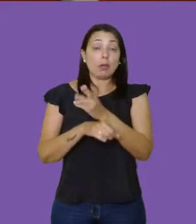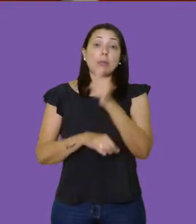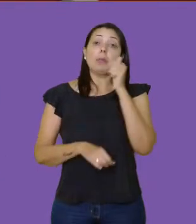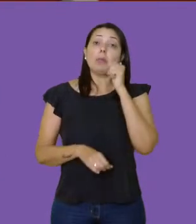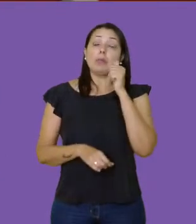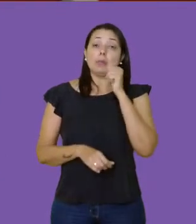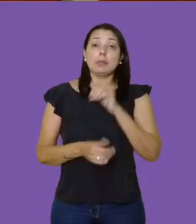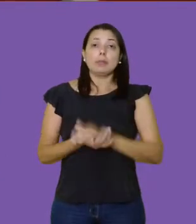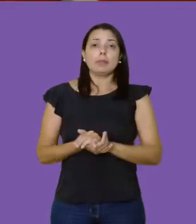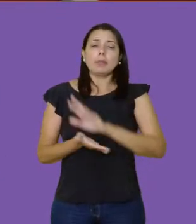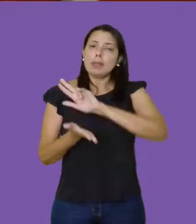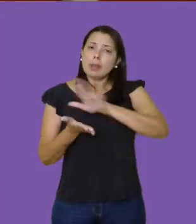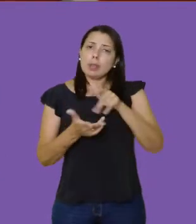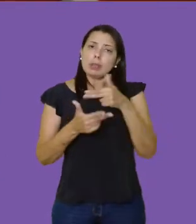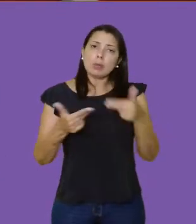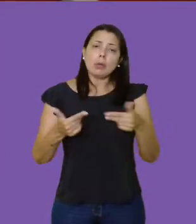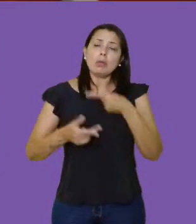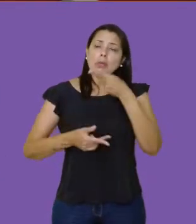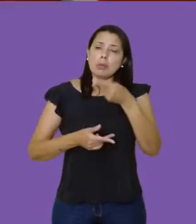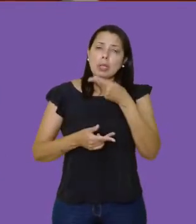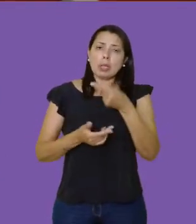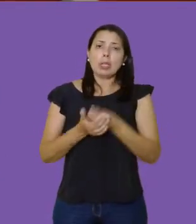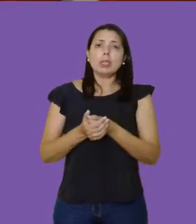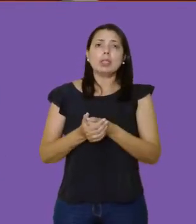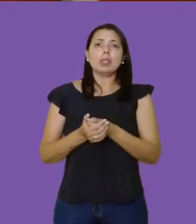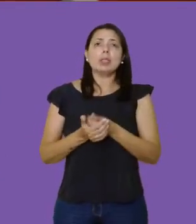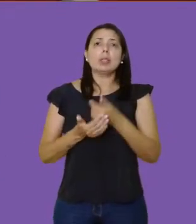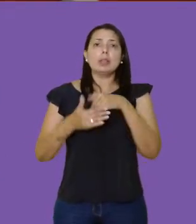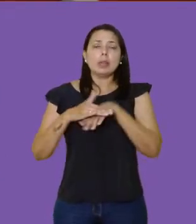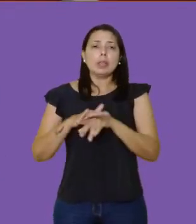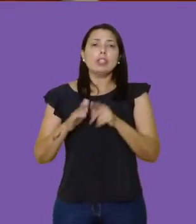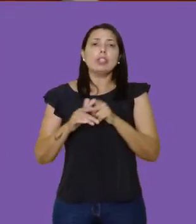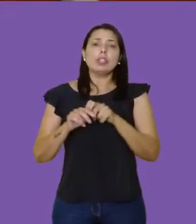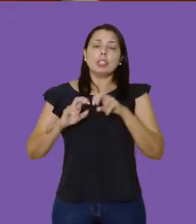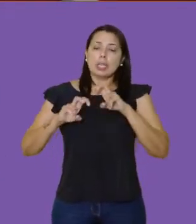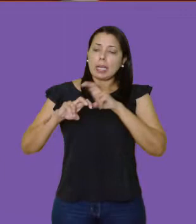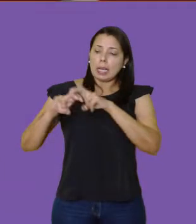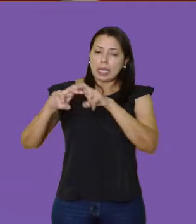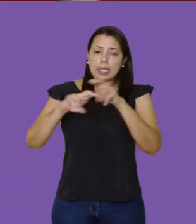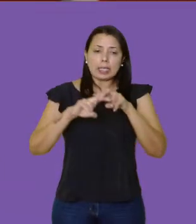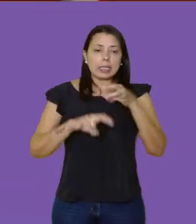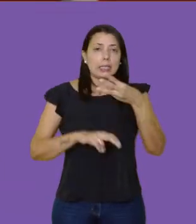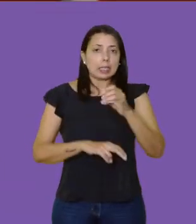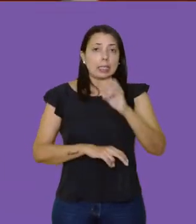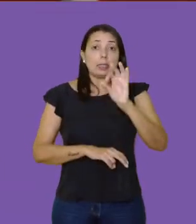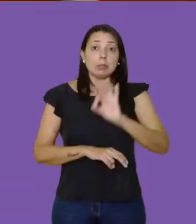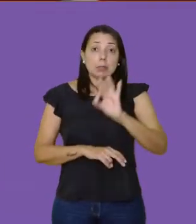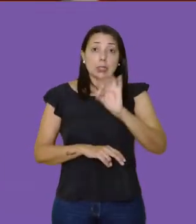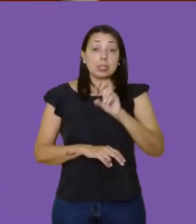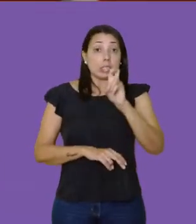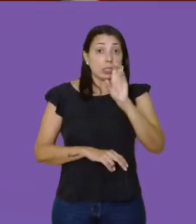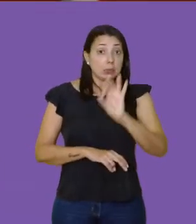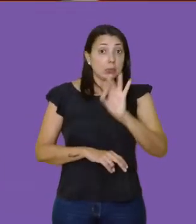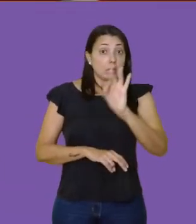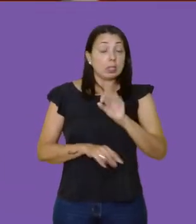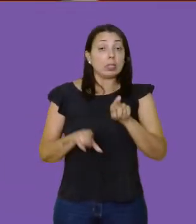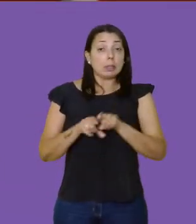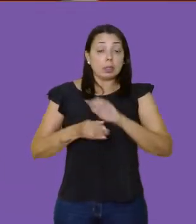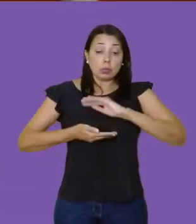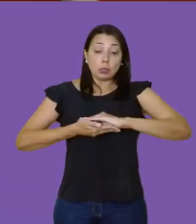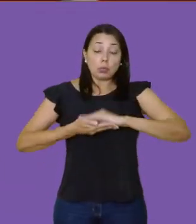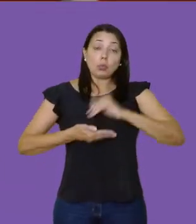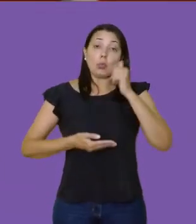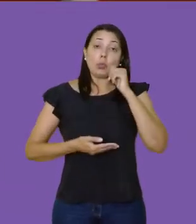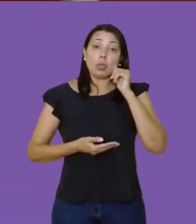mulheres. Muita coisa está sendo dita sobre a reserva de cadeiras, sobre os 30%, sobre os 5% do fundo para as